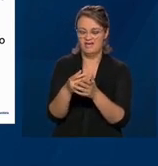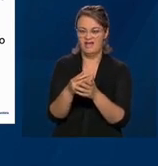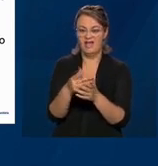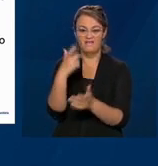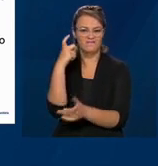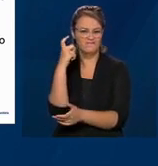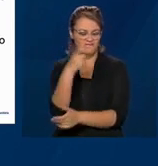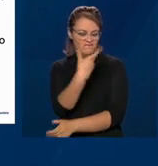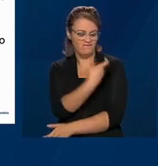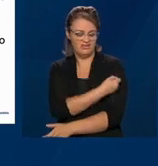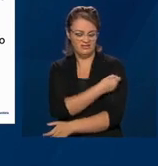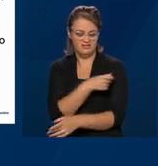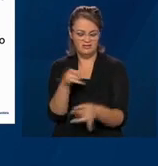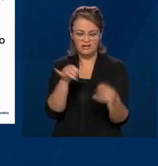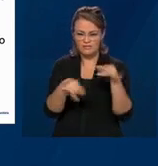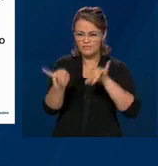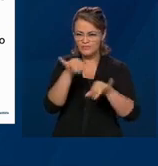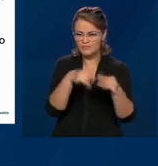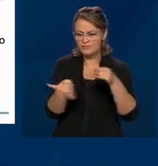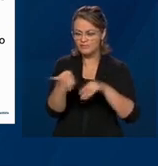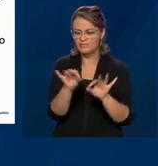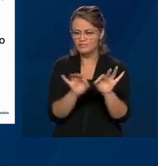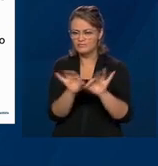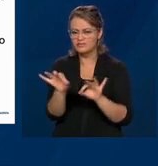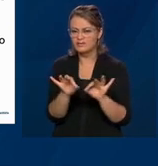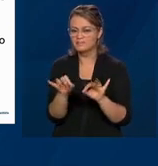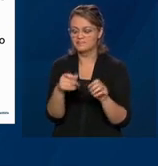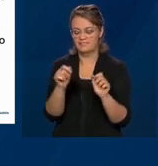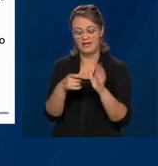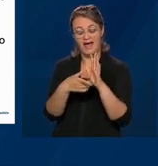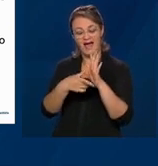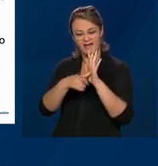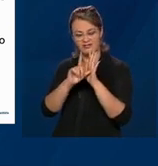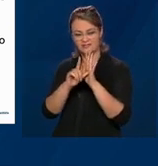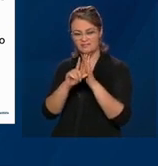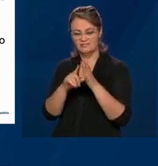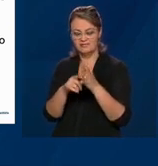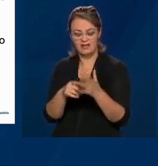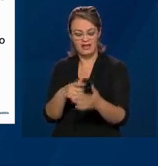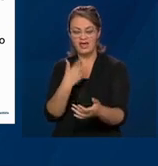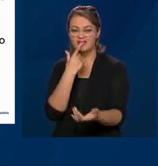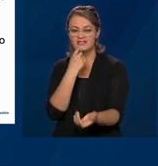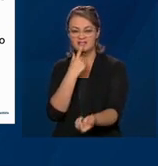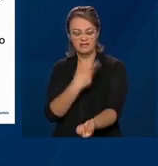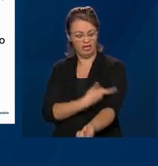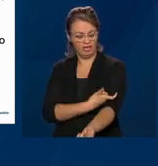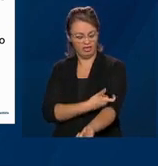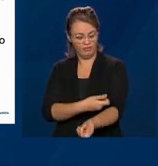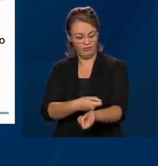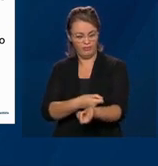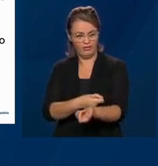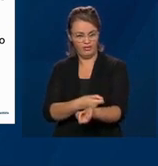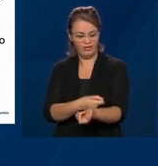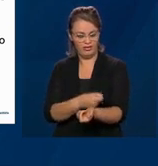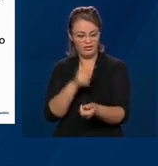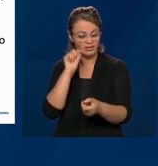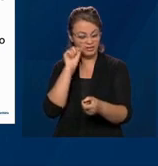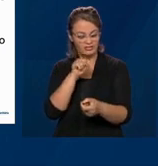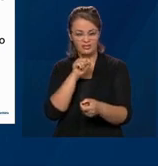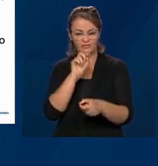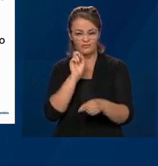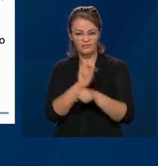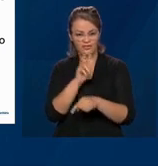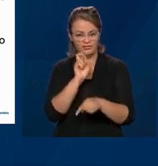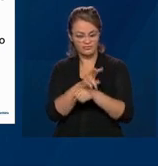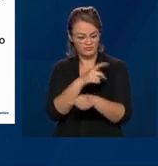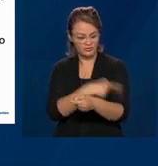inativado, o que primeiro foi feito foi coletado amostras de sangue que continham o SARS-CoV-2